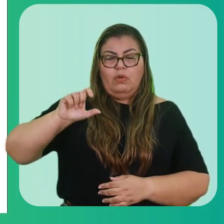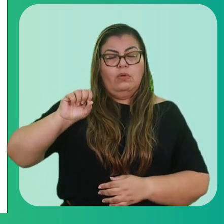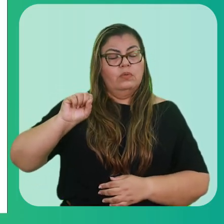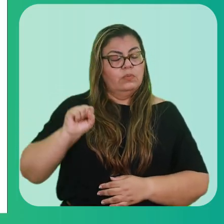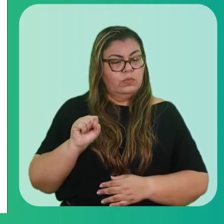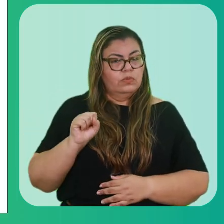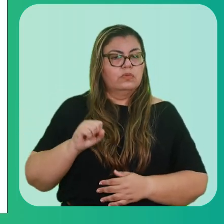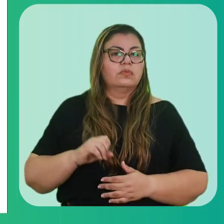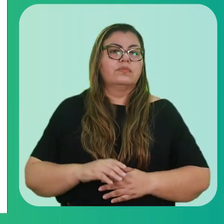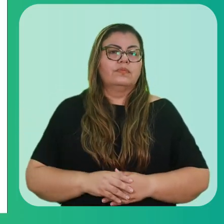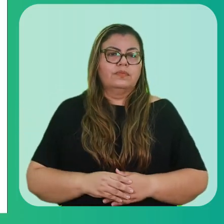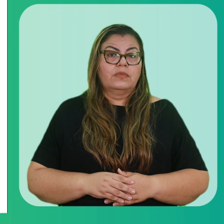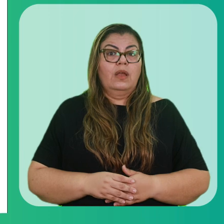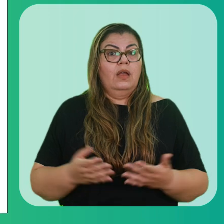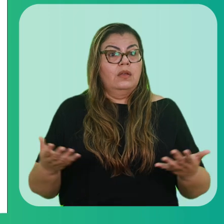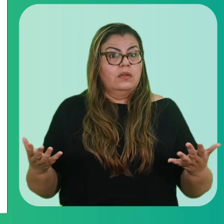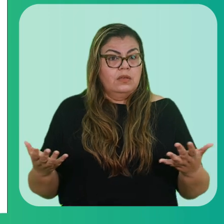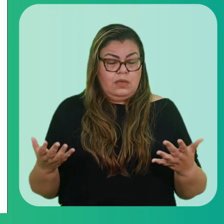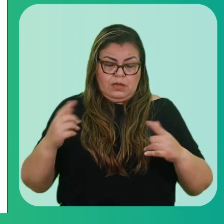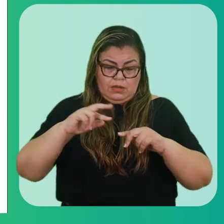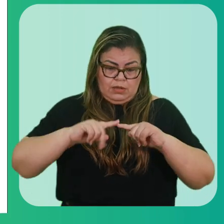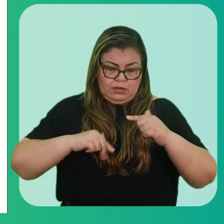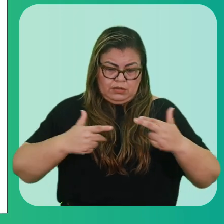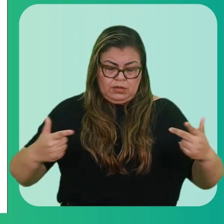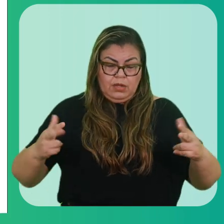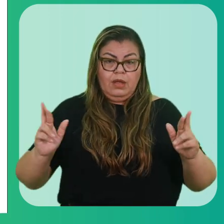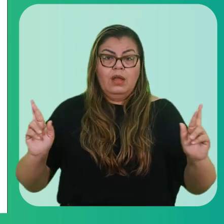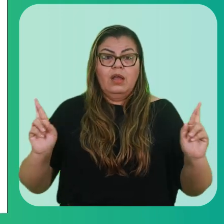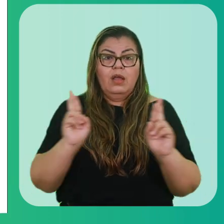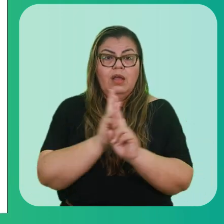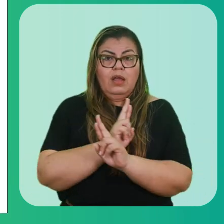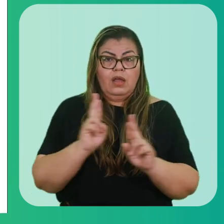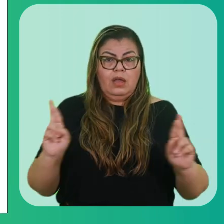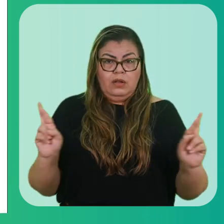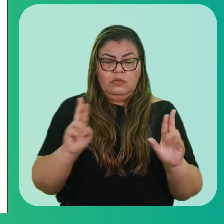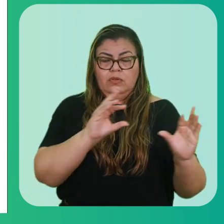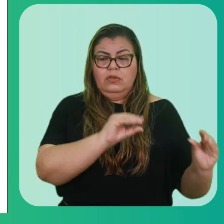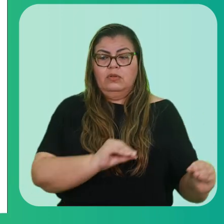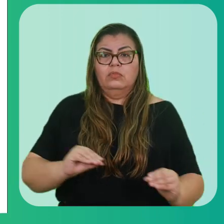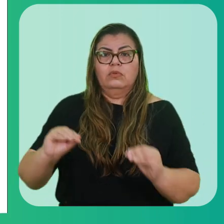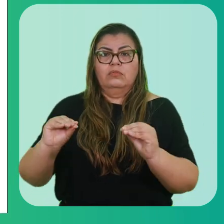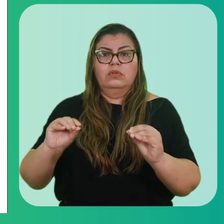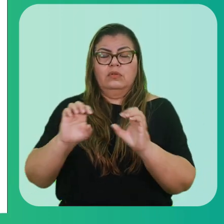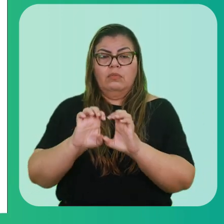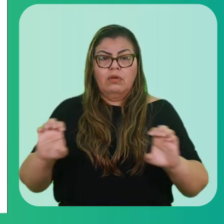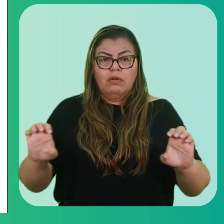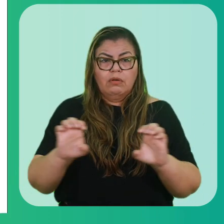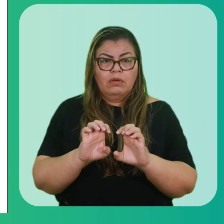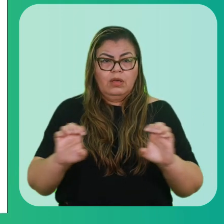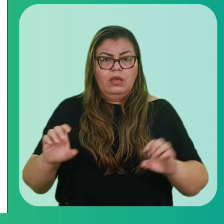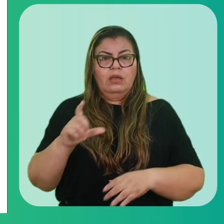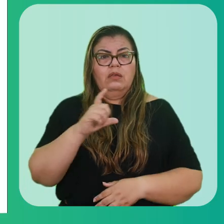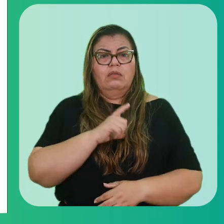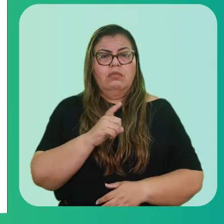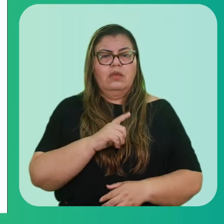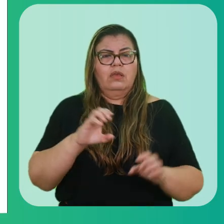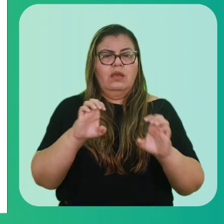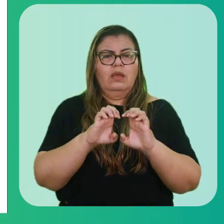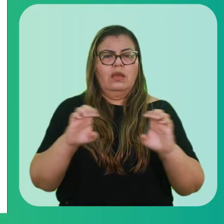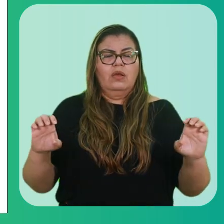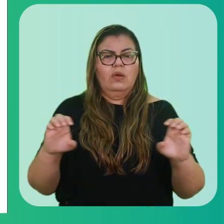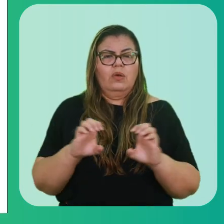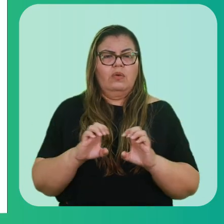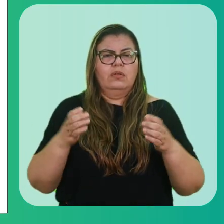de mols. E levando as quatro grandezas para a mesma equação, nós temos a equação de